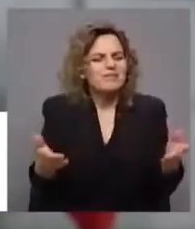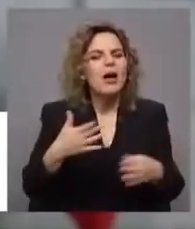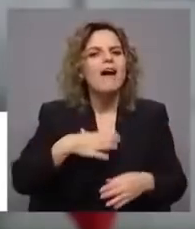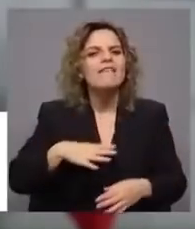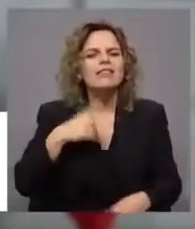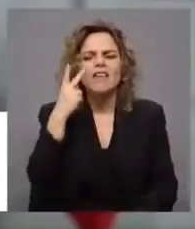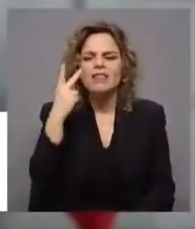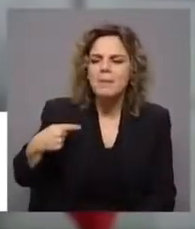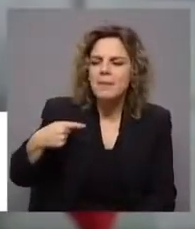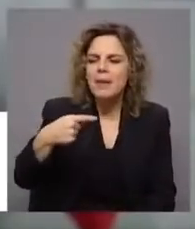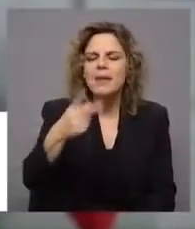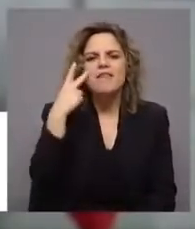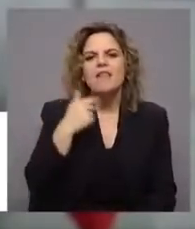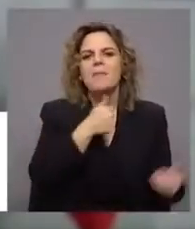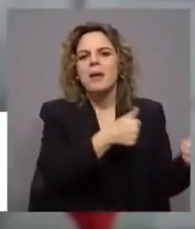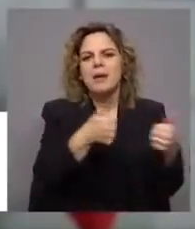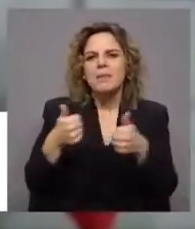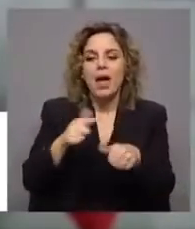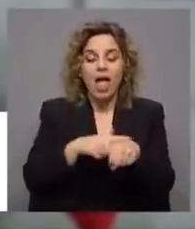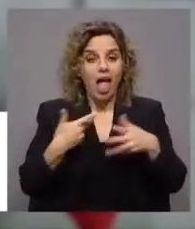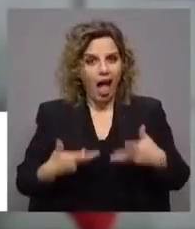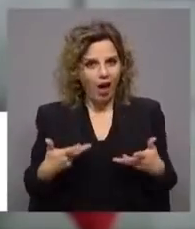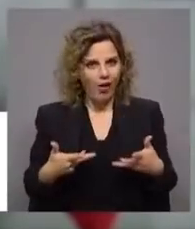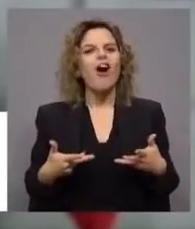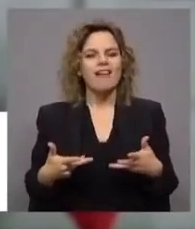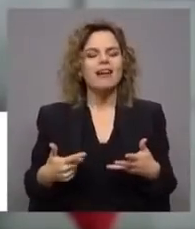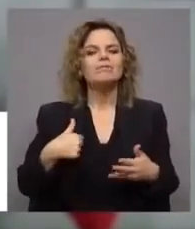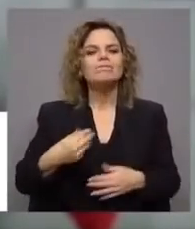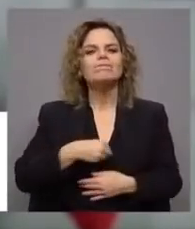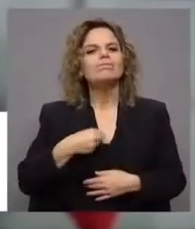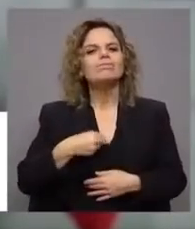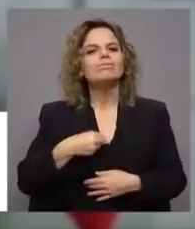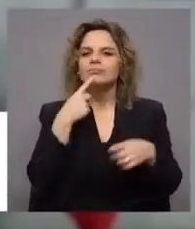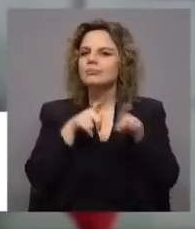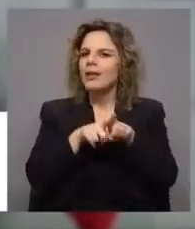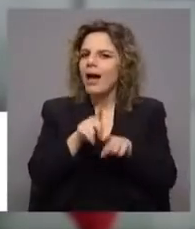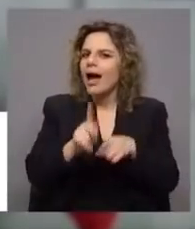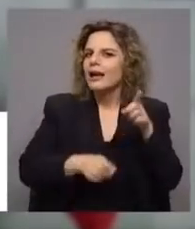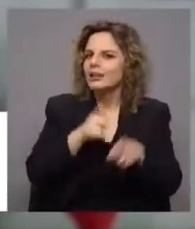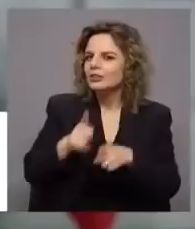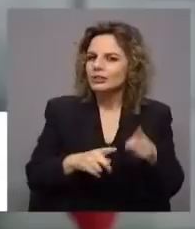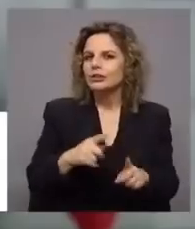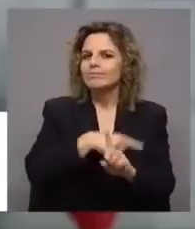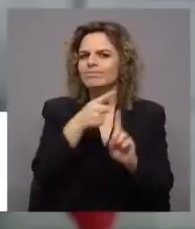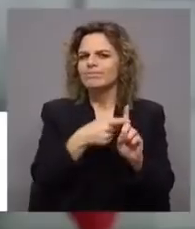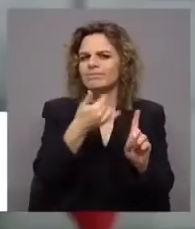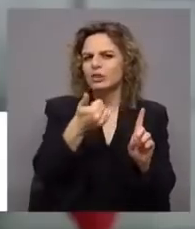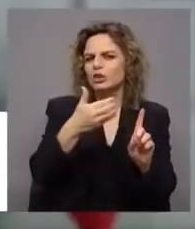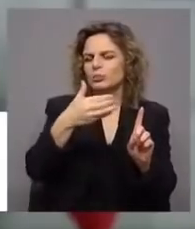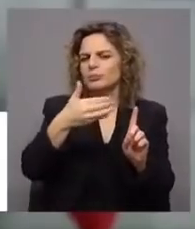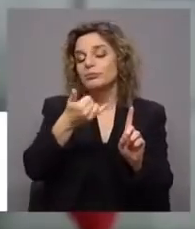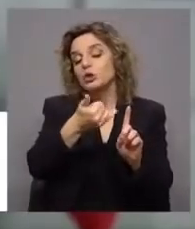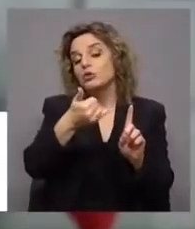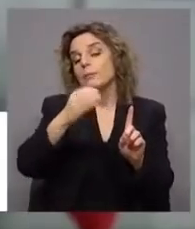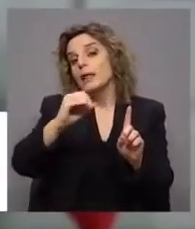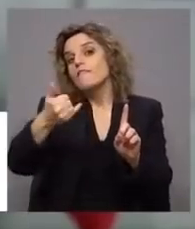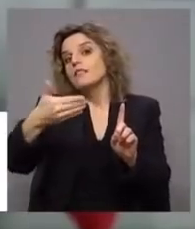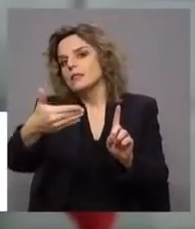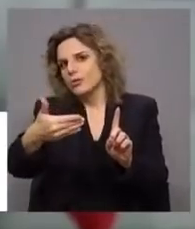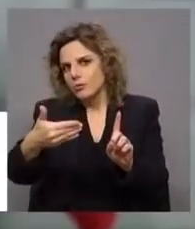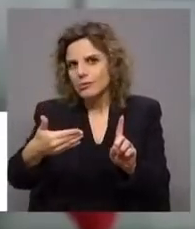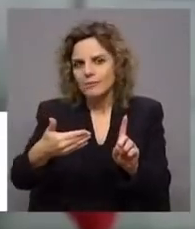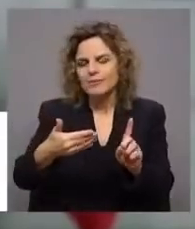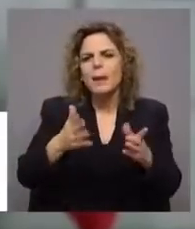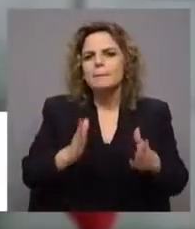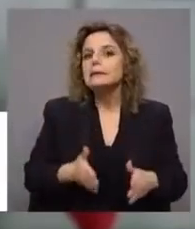cada dia e, nesse instante, a minha preocupação política é com 2021, porque nós precisamos,